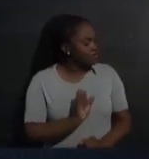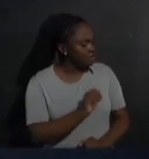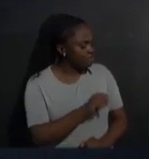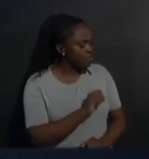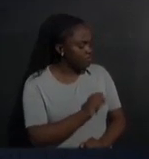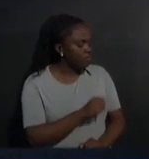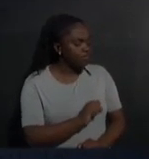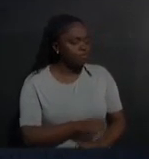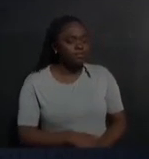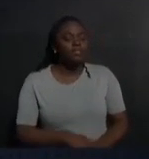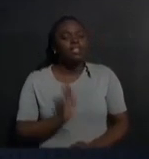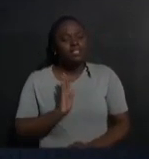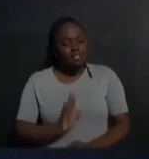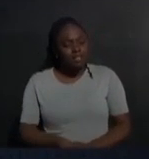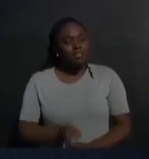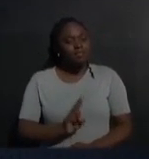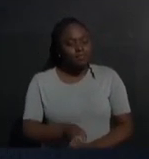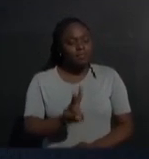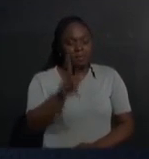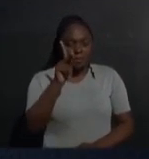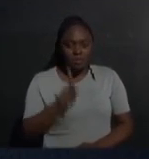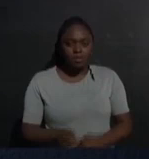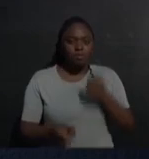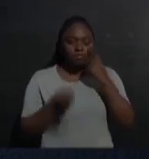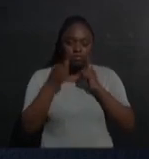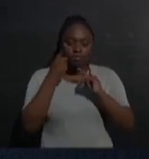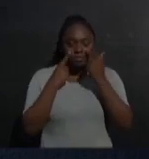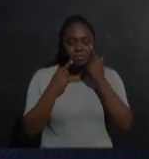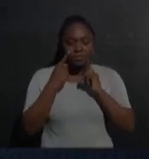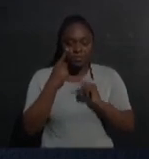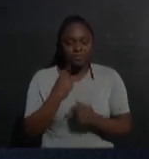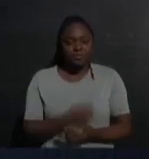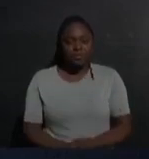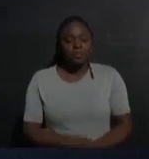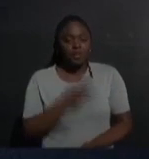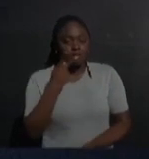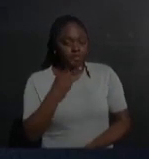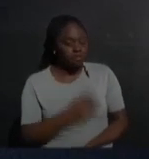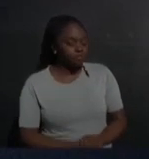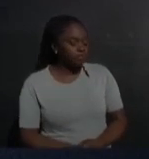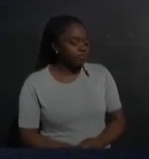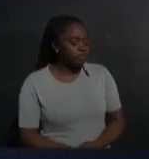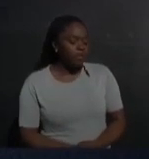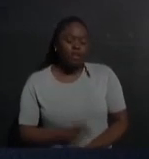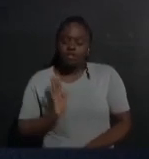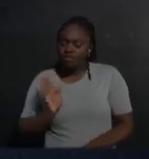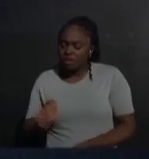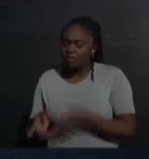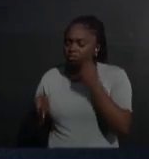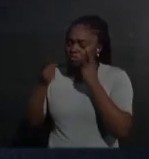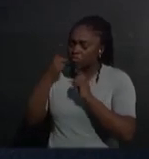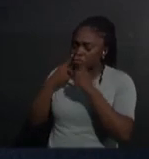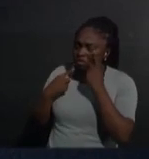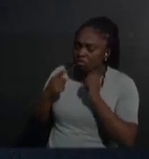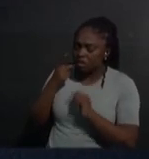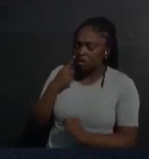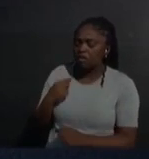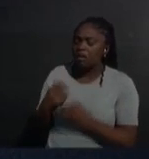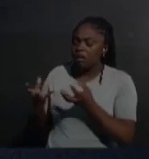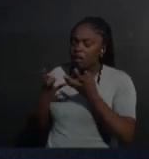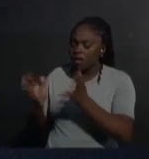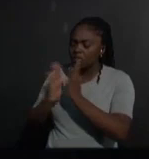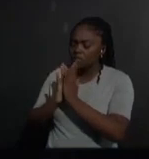100% das vezes está, gente, as pessoas estão tudo chorando. Eu falei, ó, eu já chorei muito, eu quero orar com você. Fica firme, não desanima